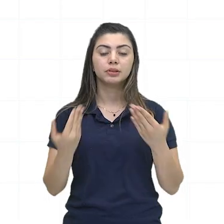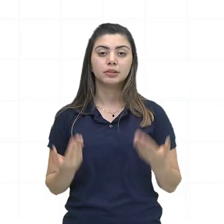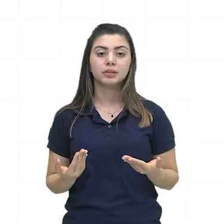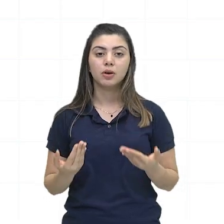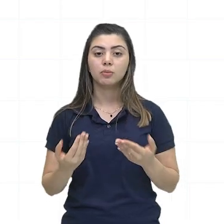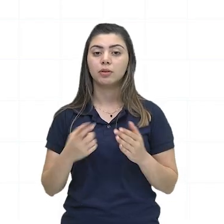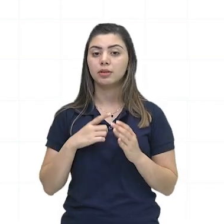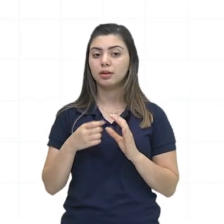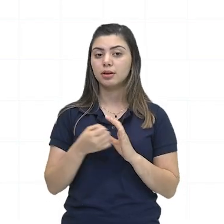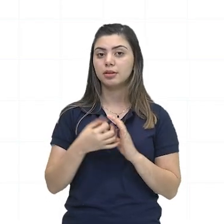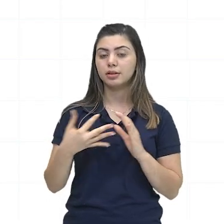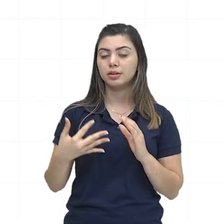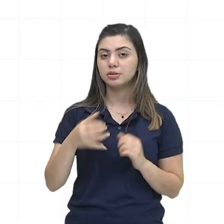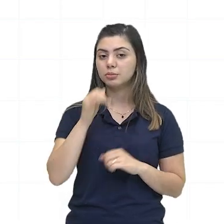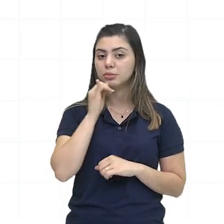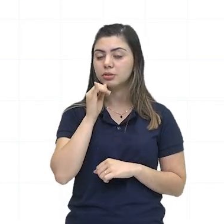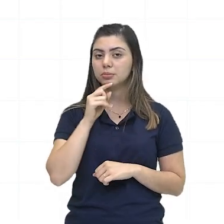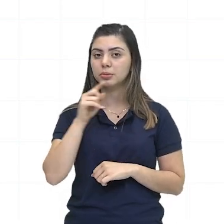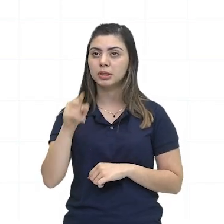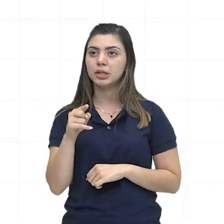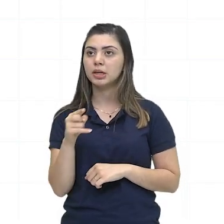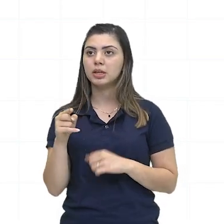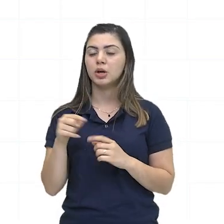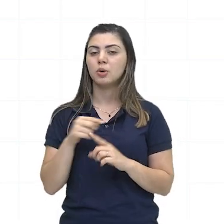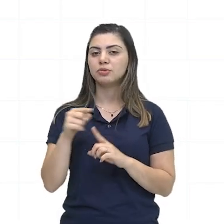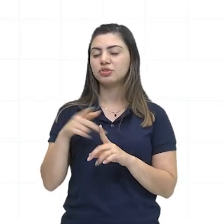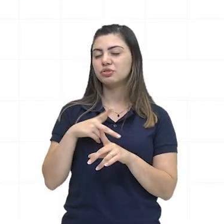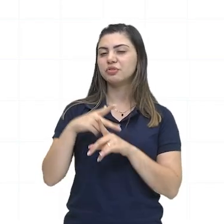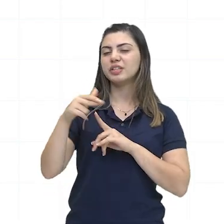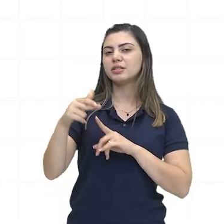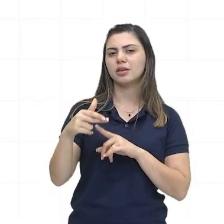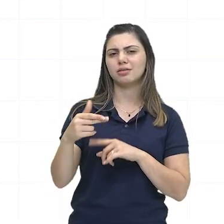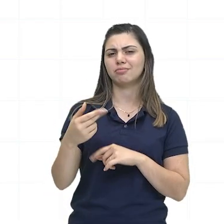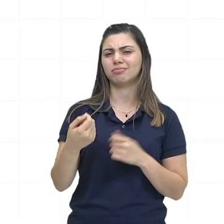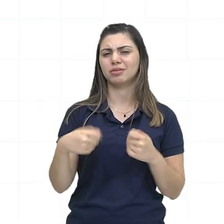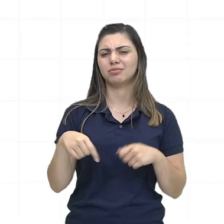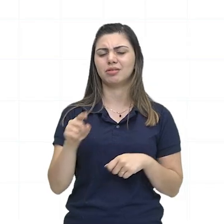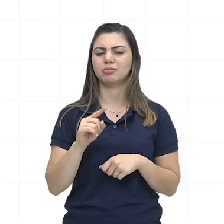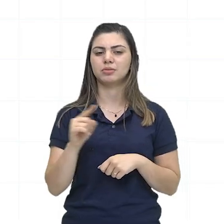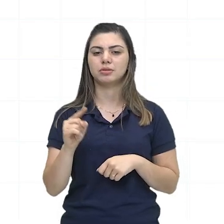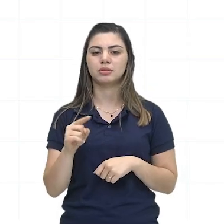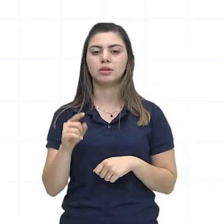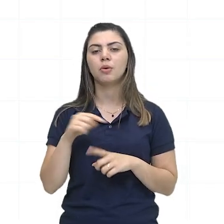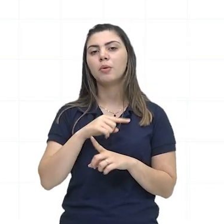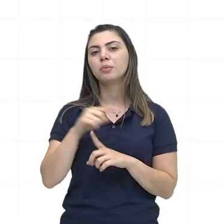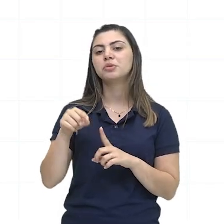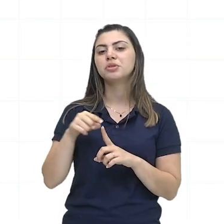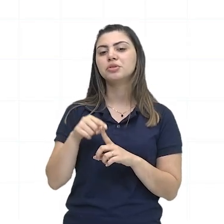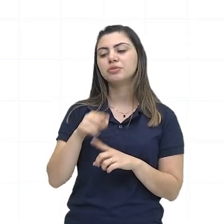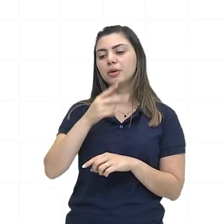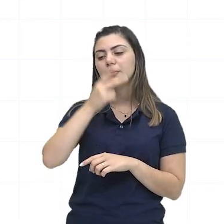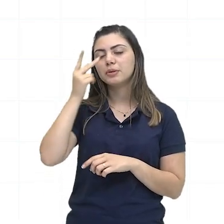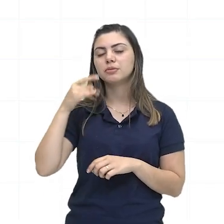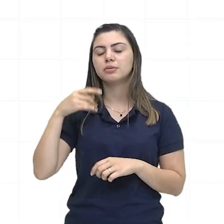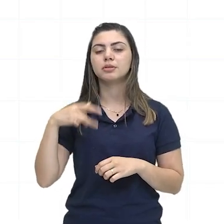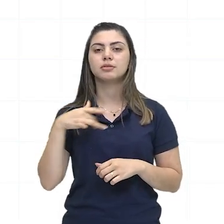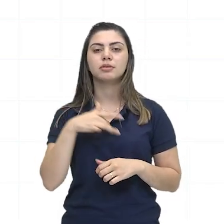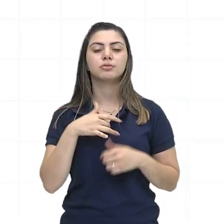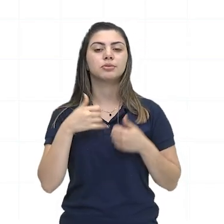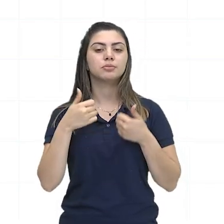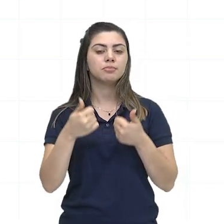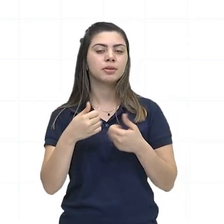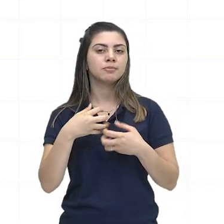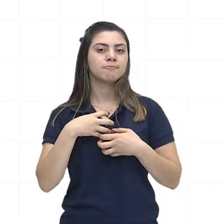existe premiações. Ela visa o bem-estar e a saúde de seus praticantes e vão